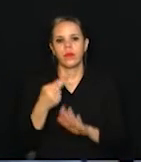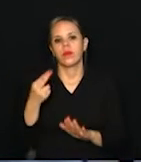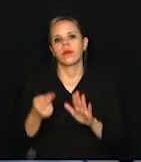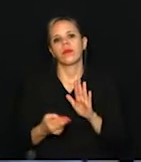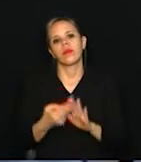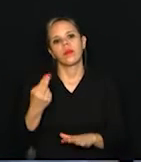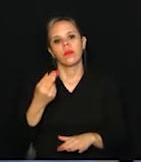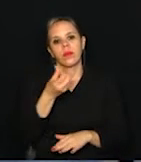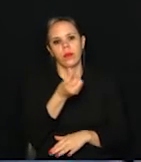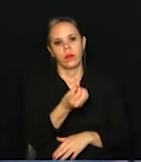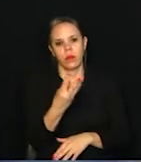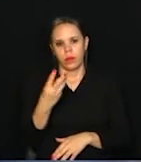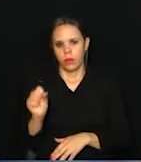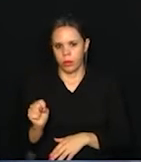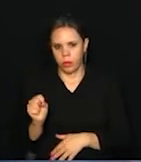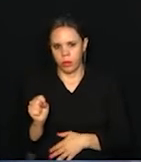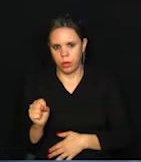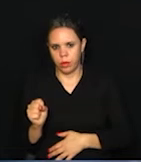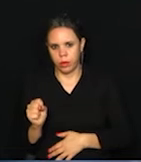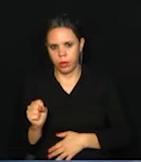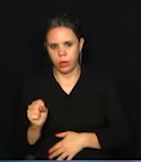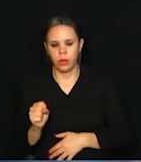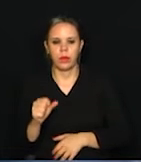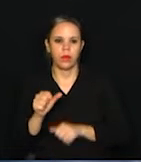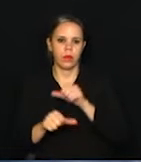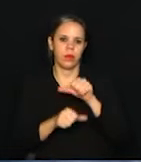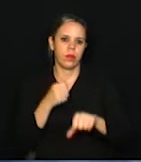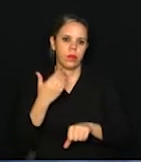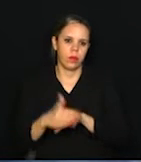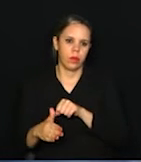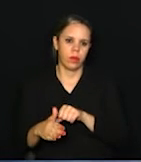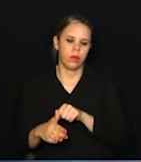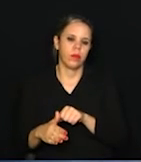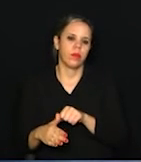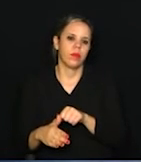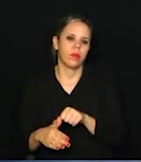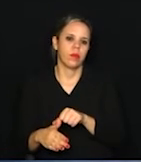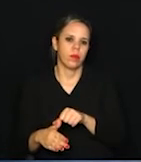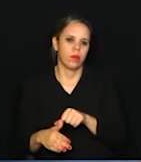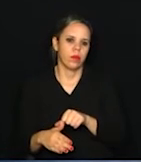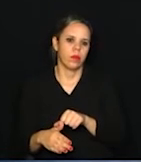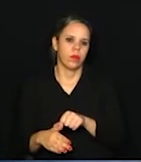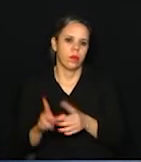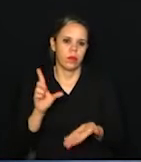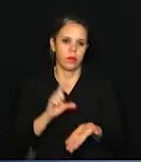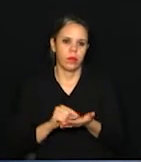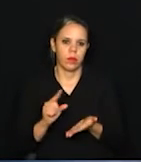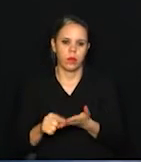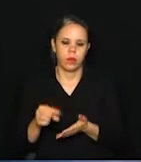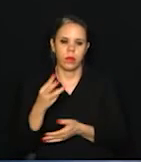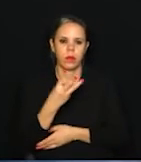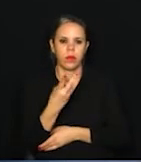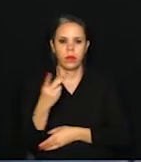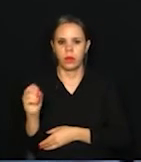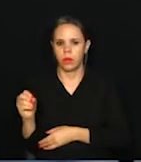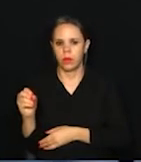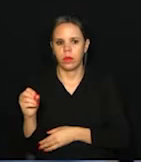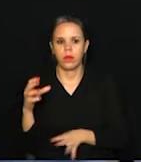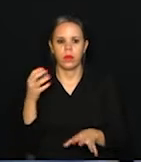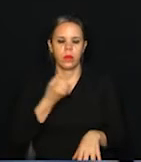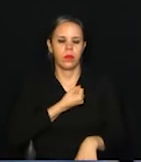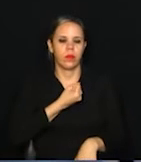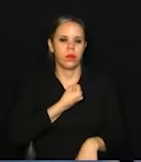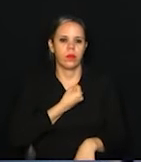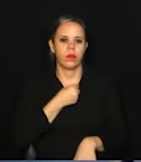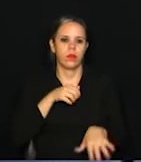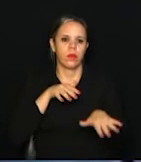a 638, que torna prática a aplicação do artigo 320 lá do Código de Trânsito. Então,